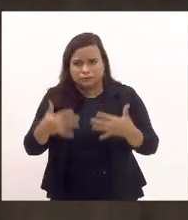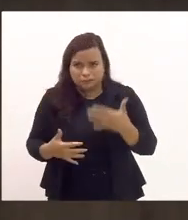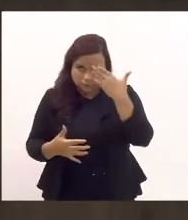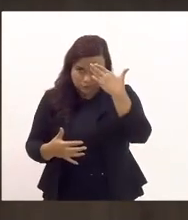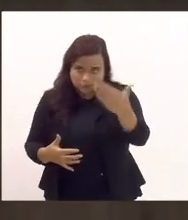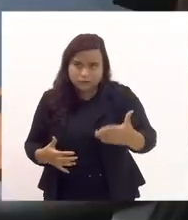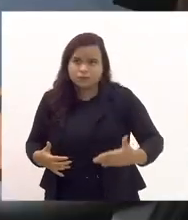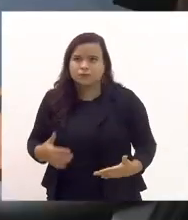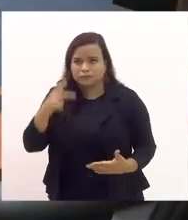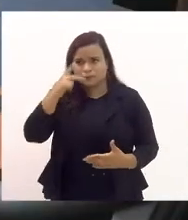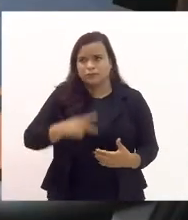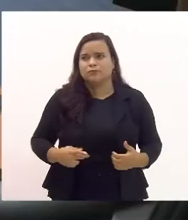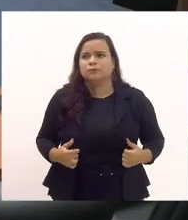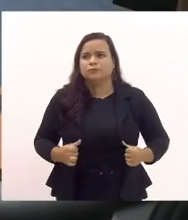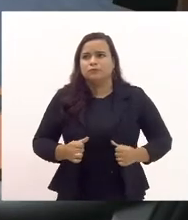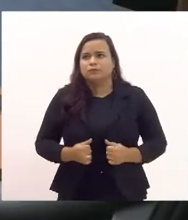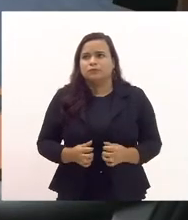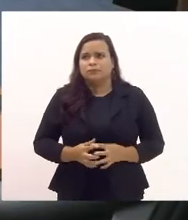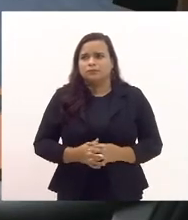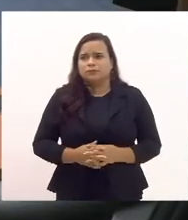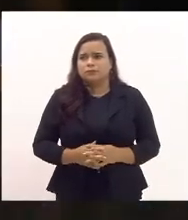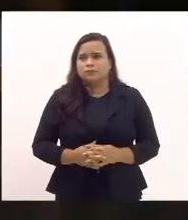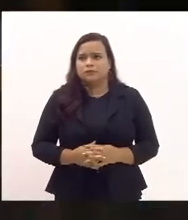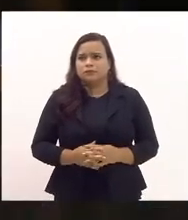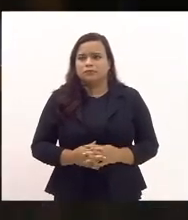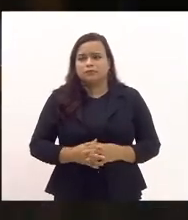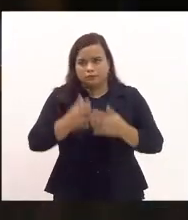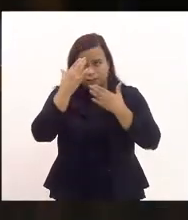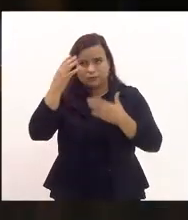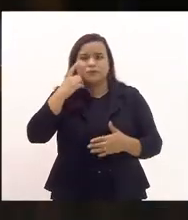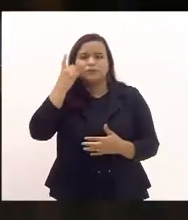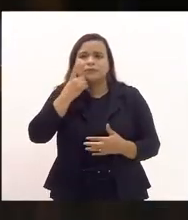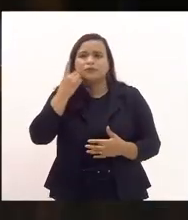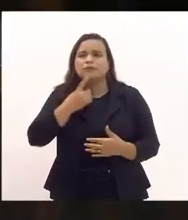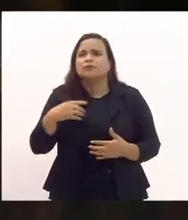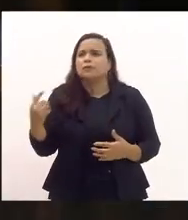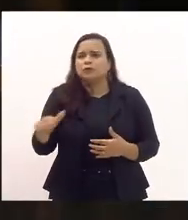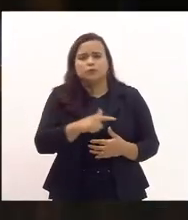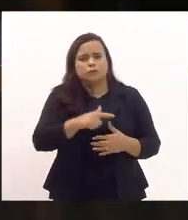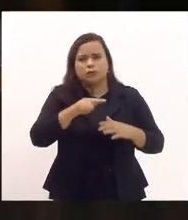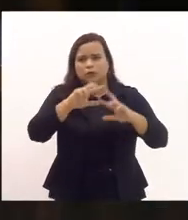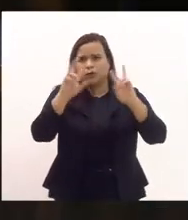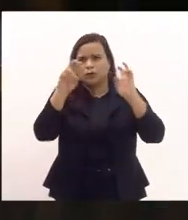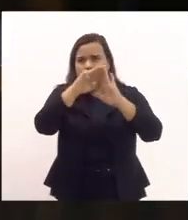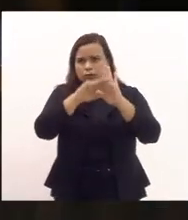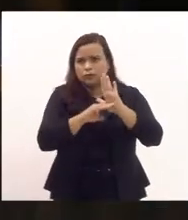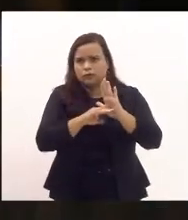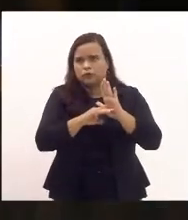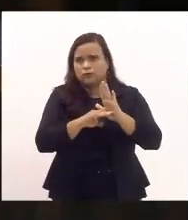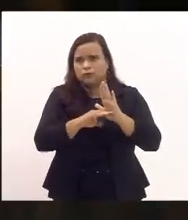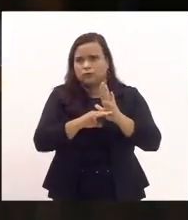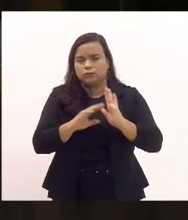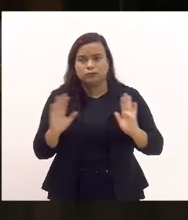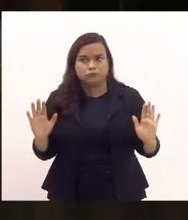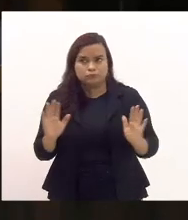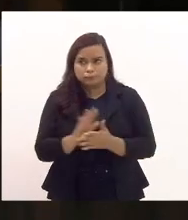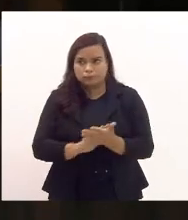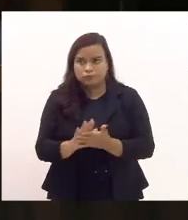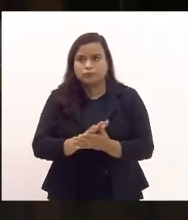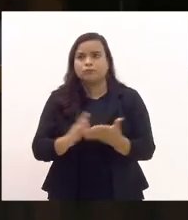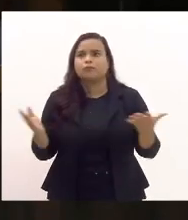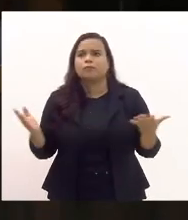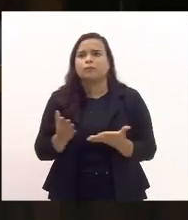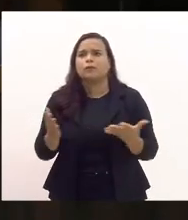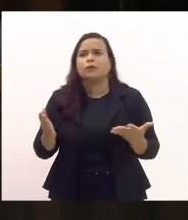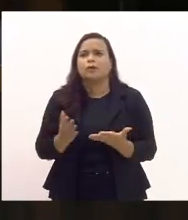trazer muito obrigado por esse velho é obrigado a deputada nada mais havendo a tratar na ordem do dia